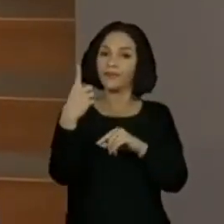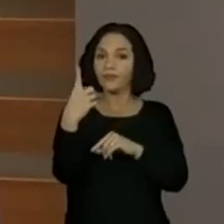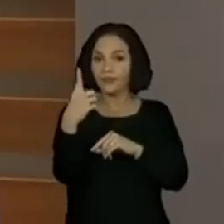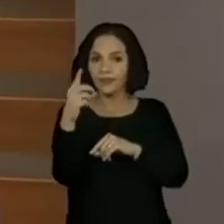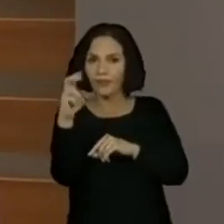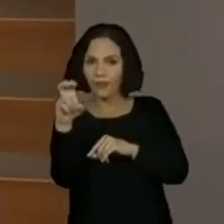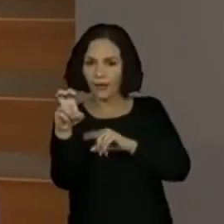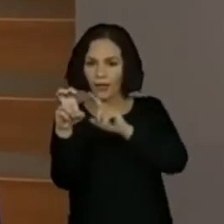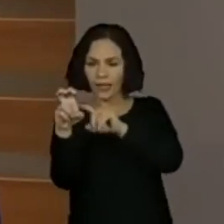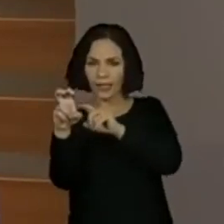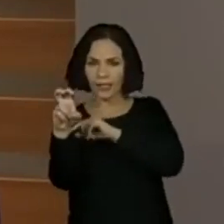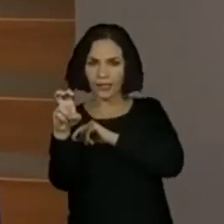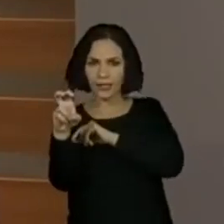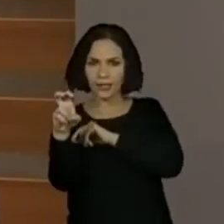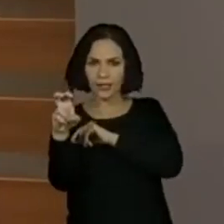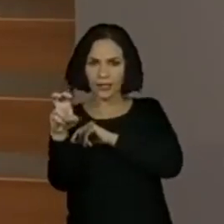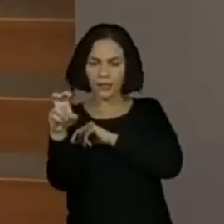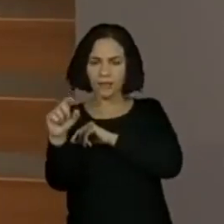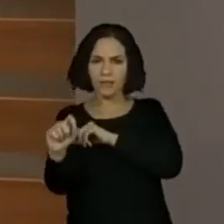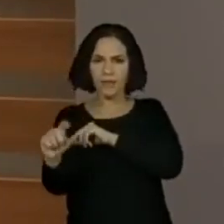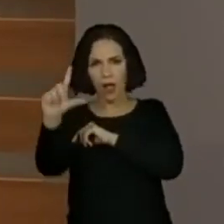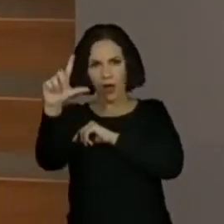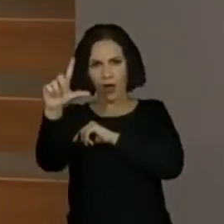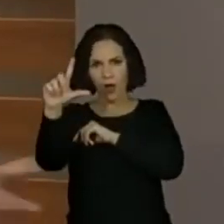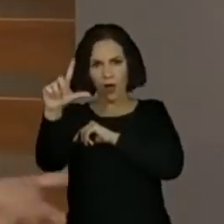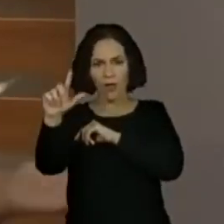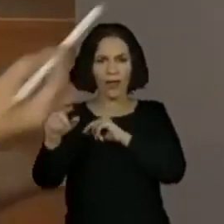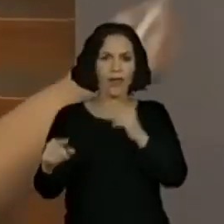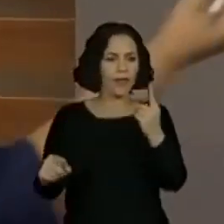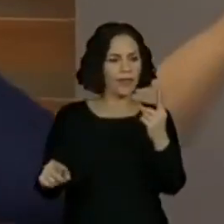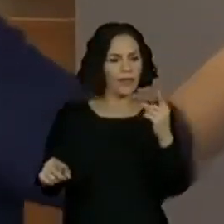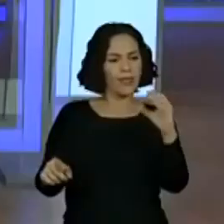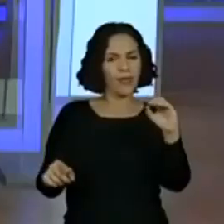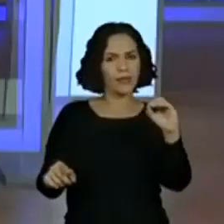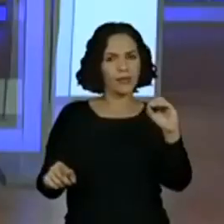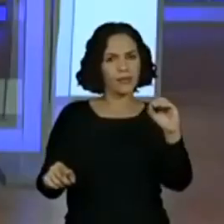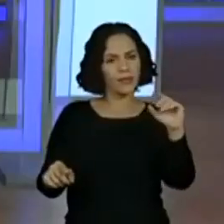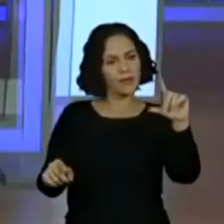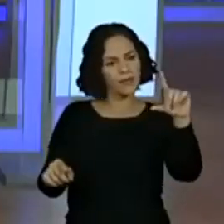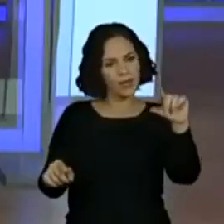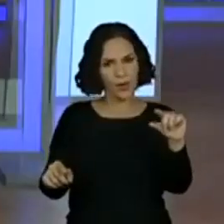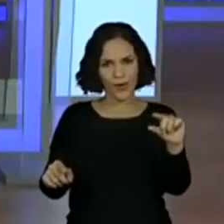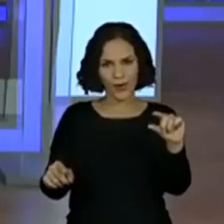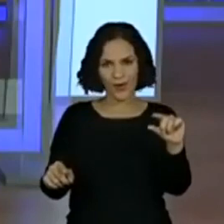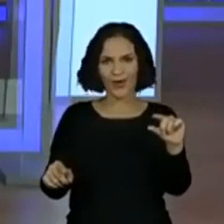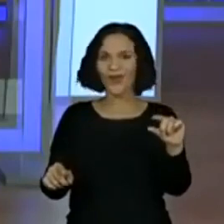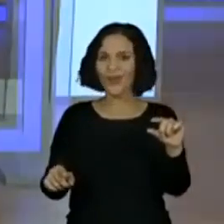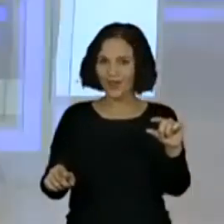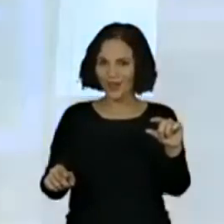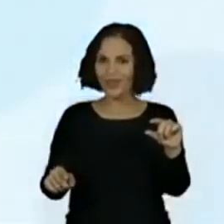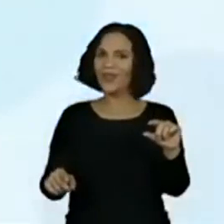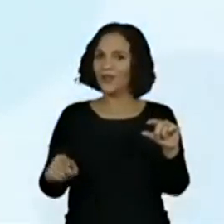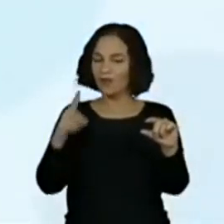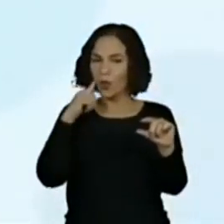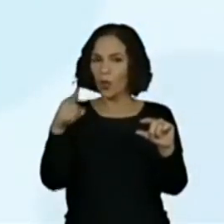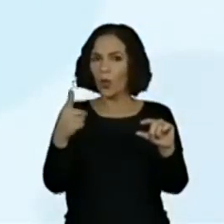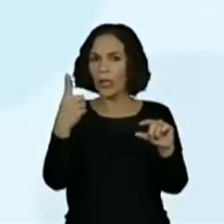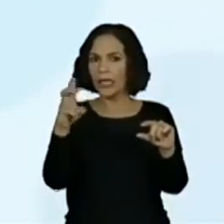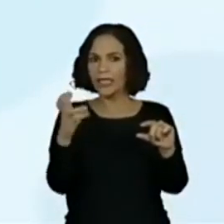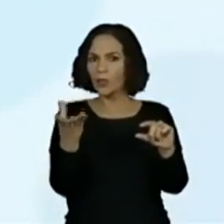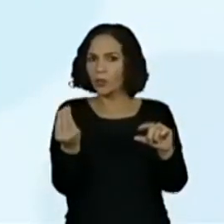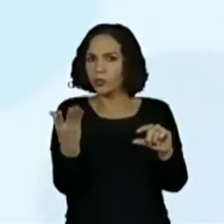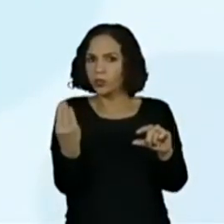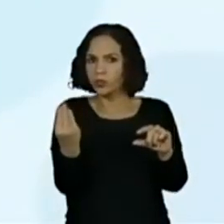é maior do que 10. Logo, tem mais ursos do que mais? Do que bonecas. Do que mais bonecas, ó. Olha